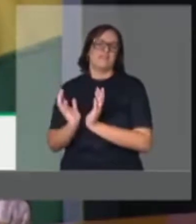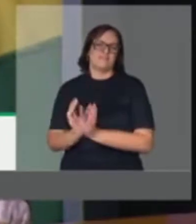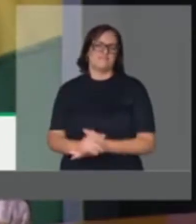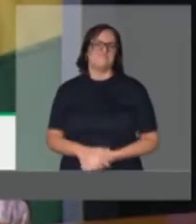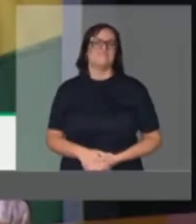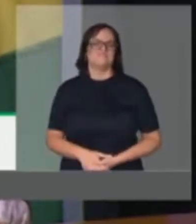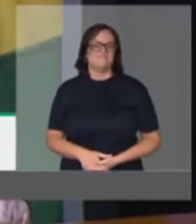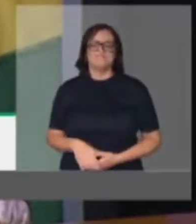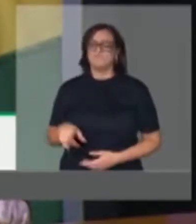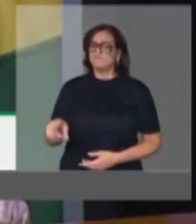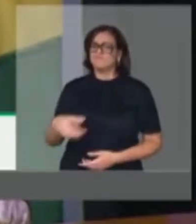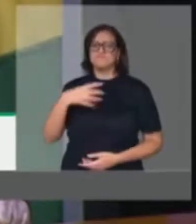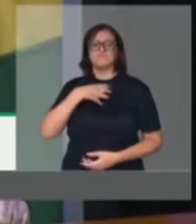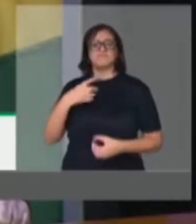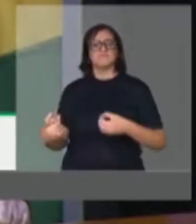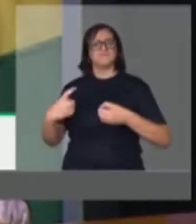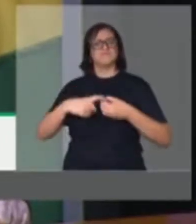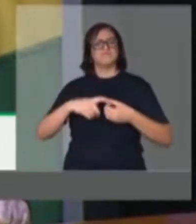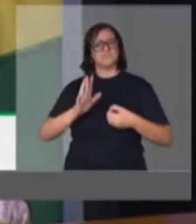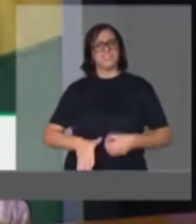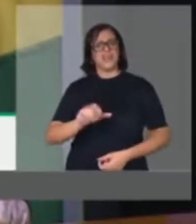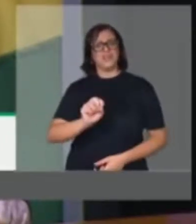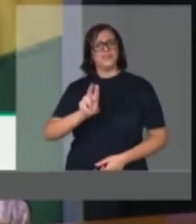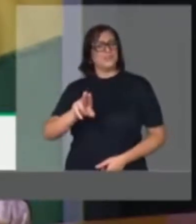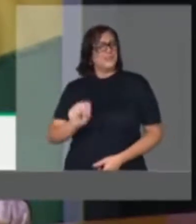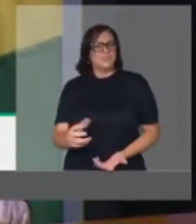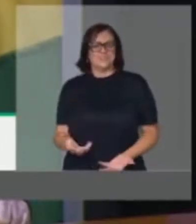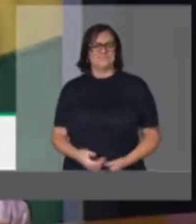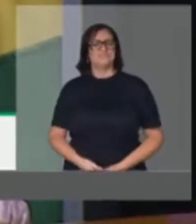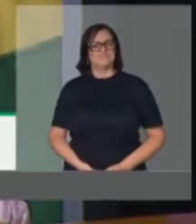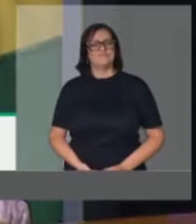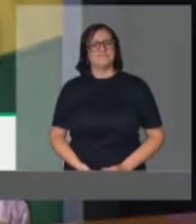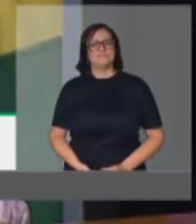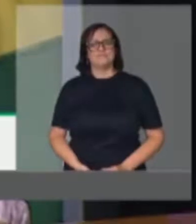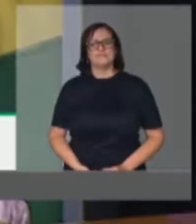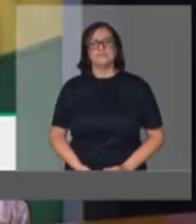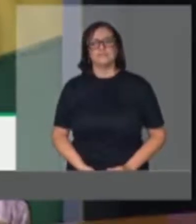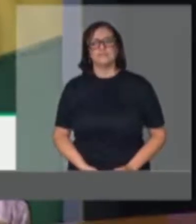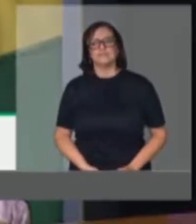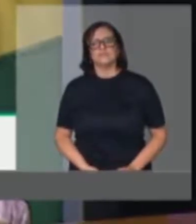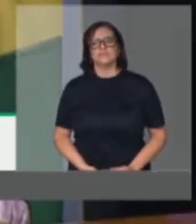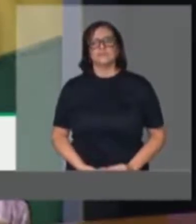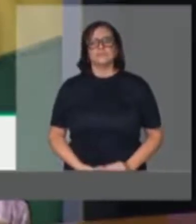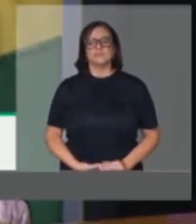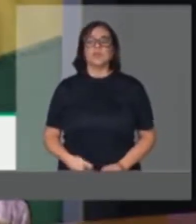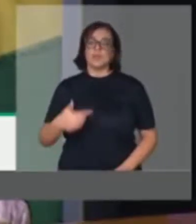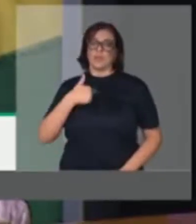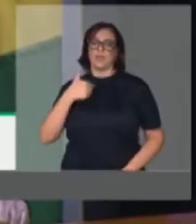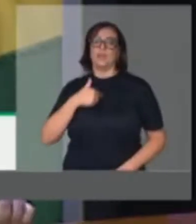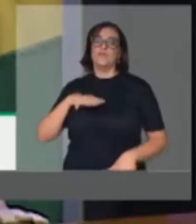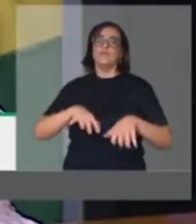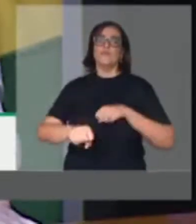do sistema único de saúde no país eu como enfermeira de